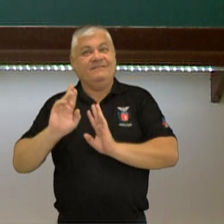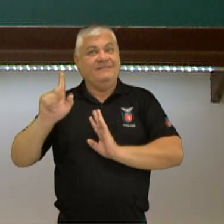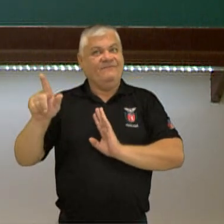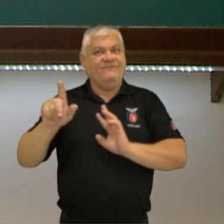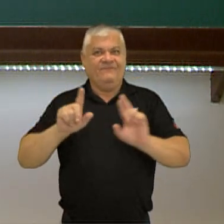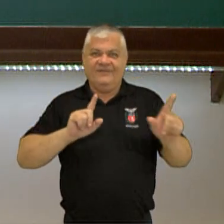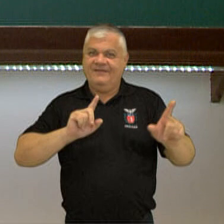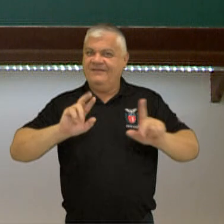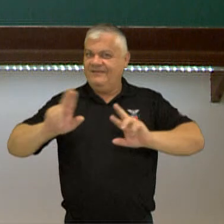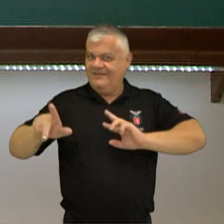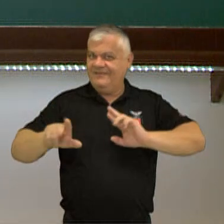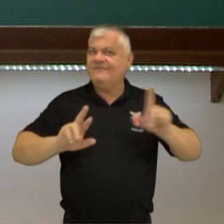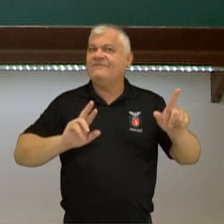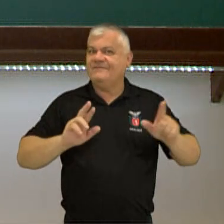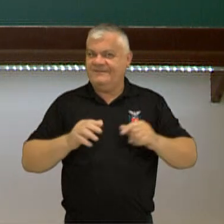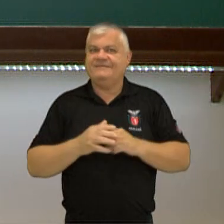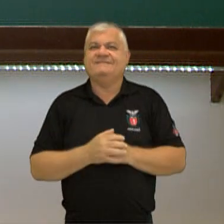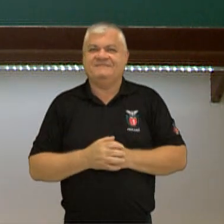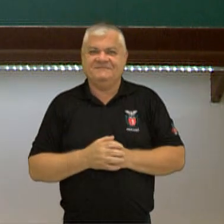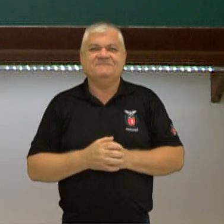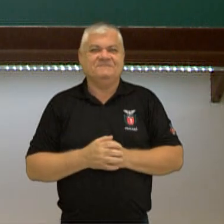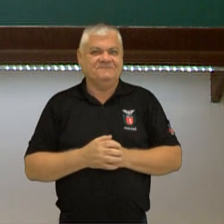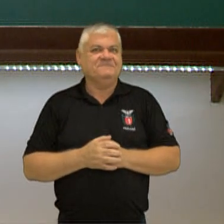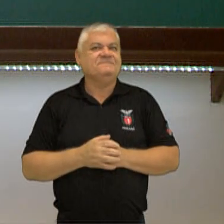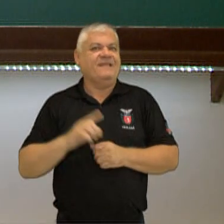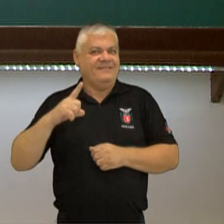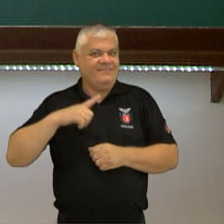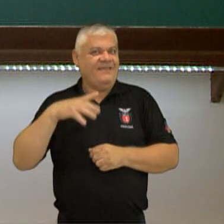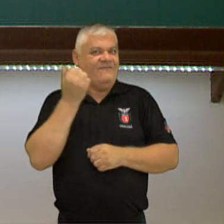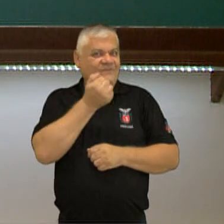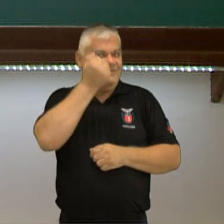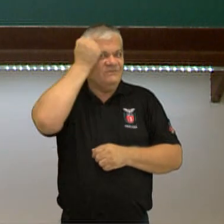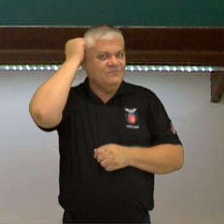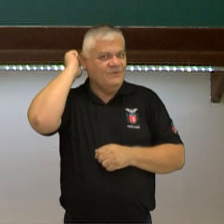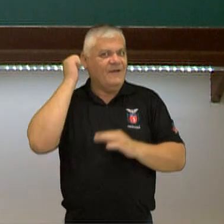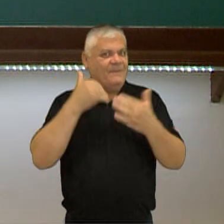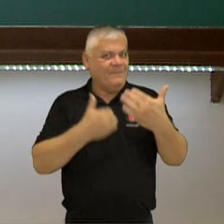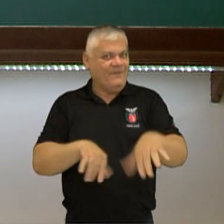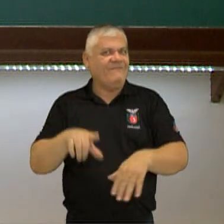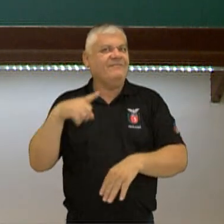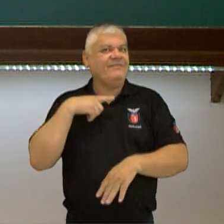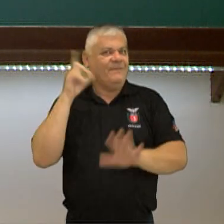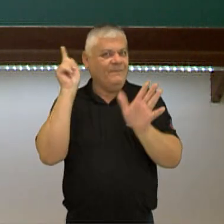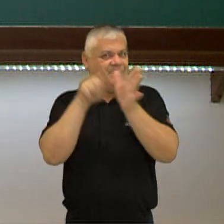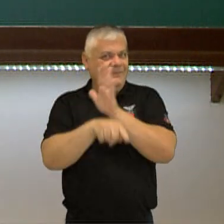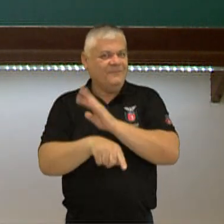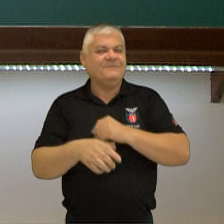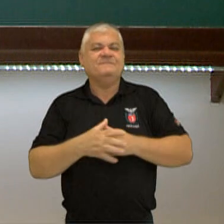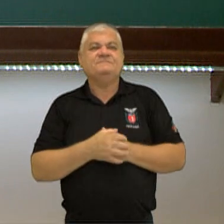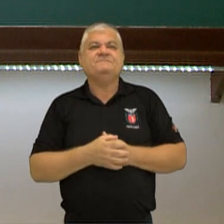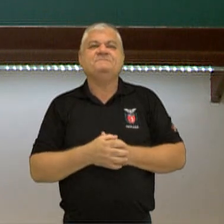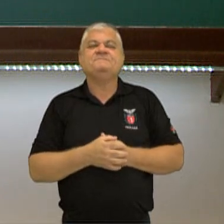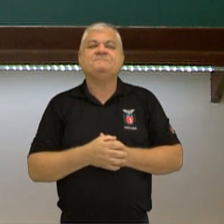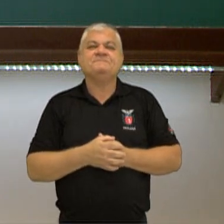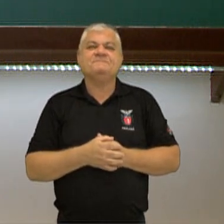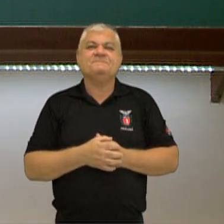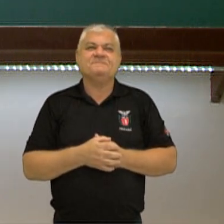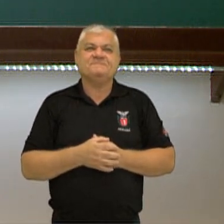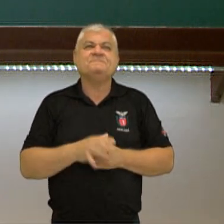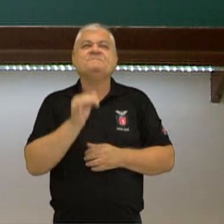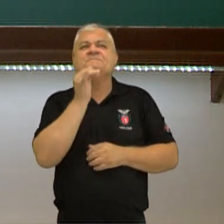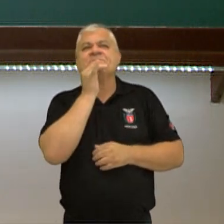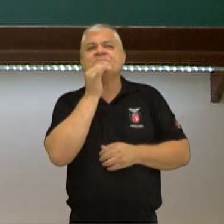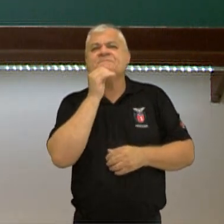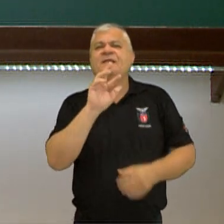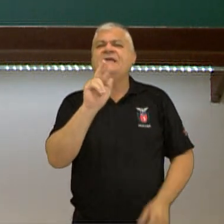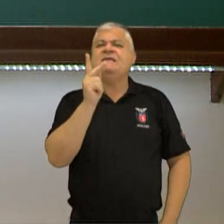são detalhezinhos importantes aí, pegadinha de vestibular, de Enem, muito cuidado, tá? Com relação à hibridização,